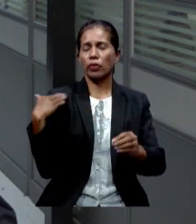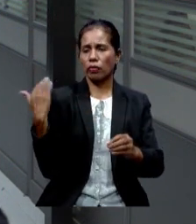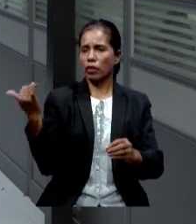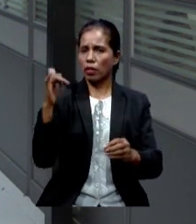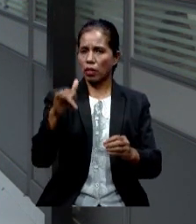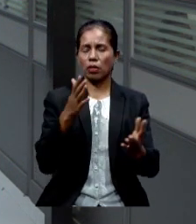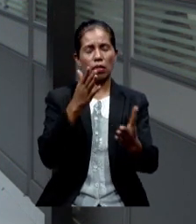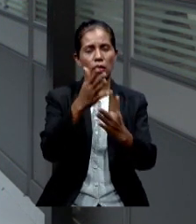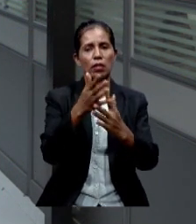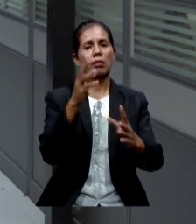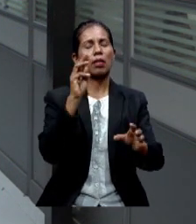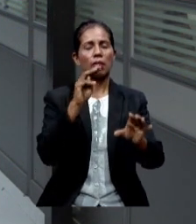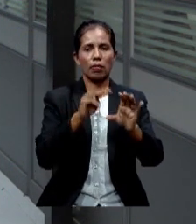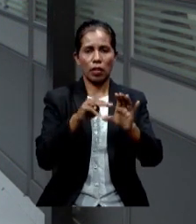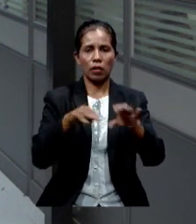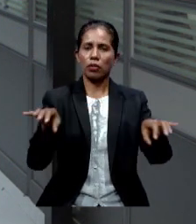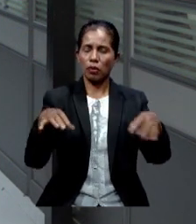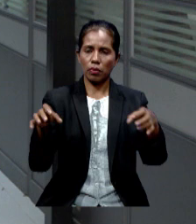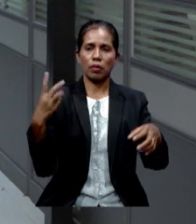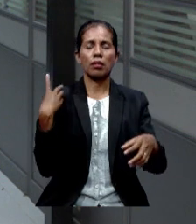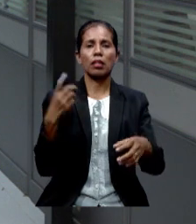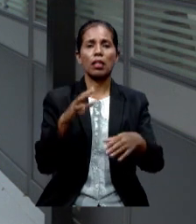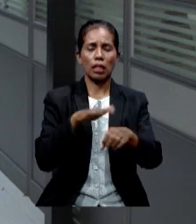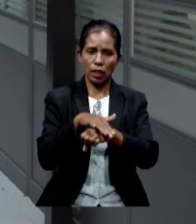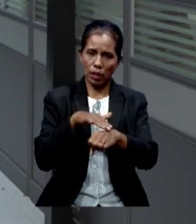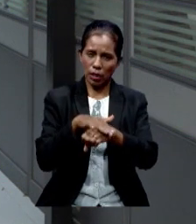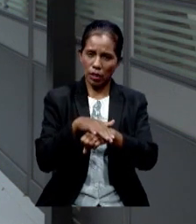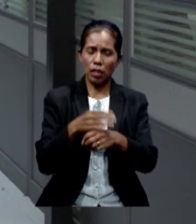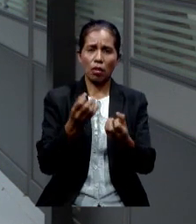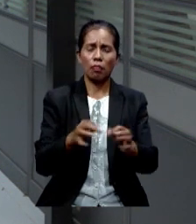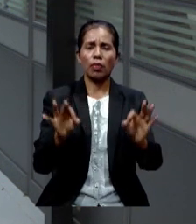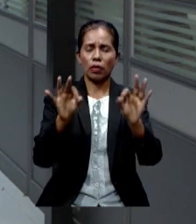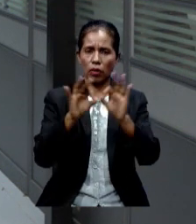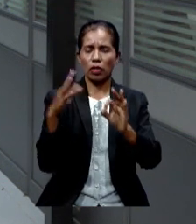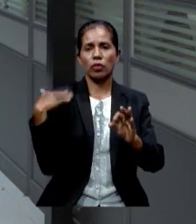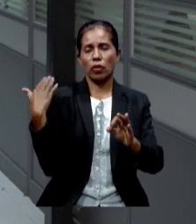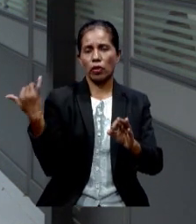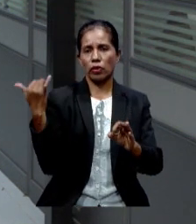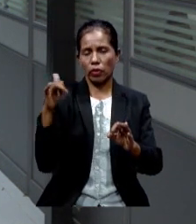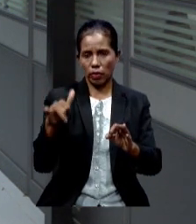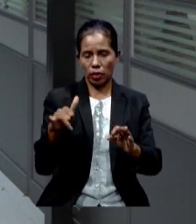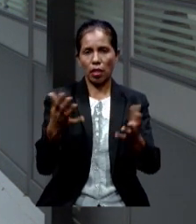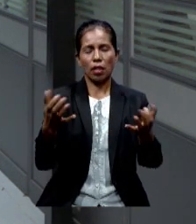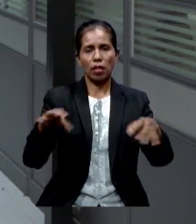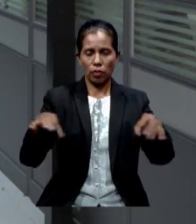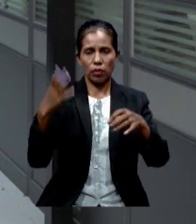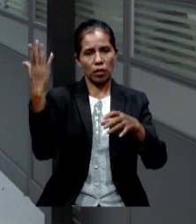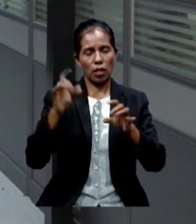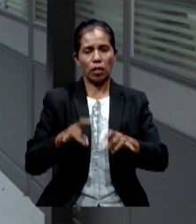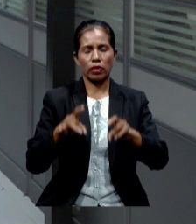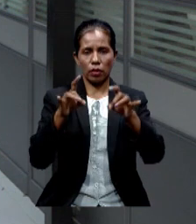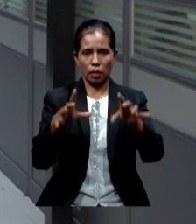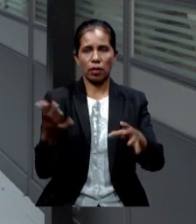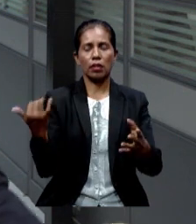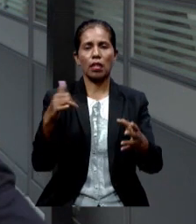tua acesso ao mercado. Então, inglês de parte importante da tua carga, e as jovens se acarga que interessa a serviço de Austrália. Então, consolidaremos